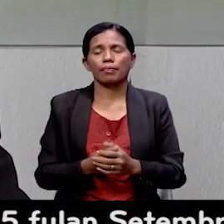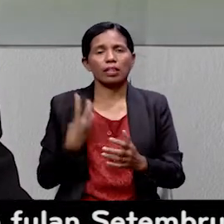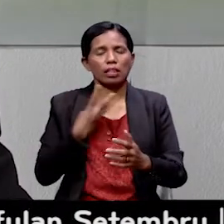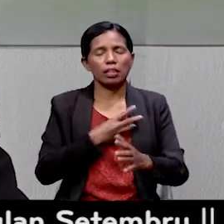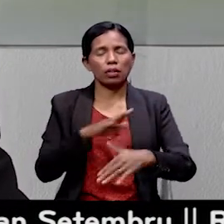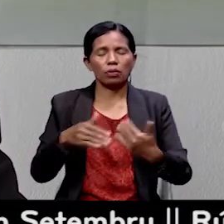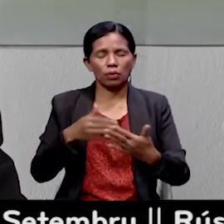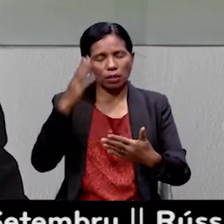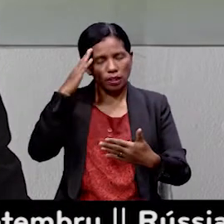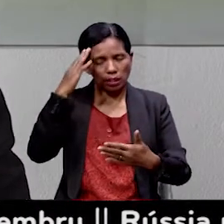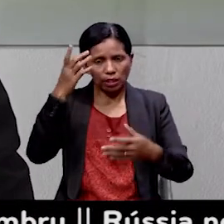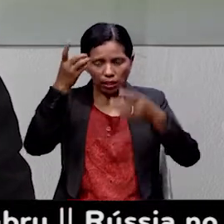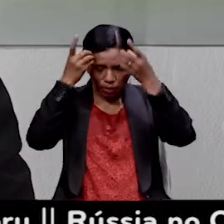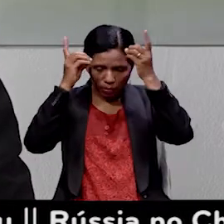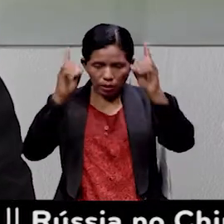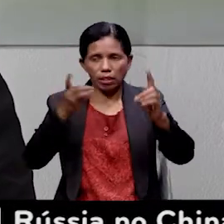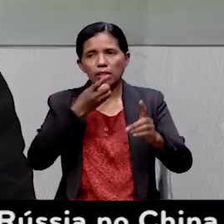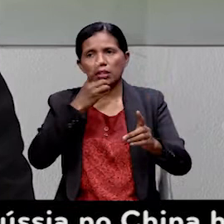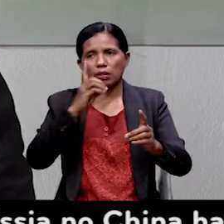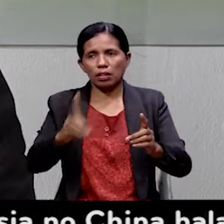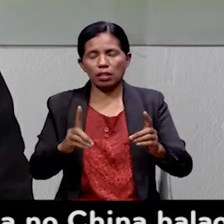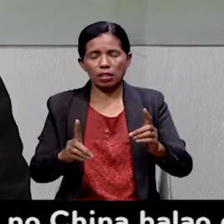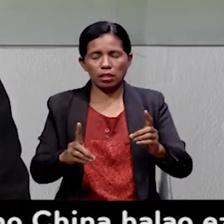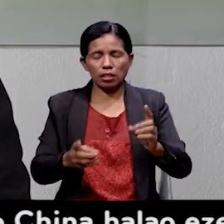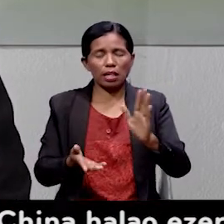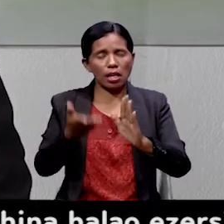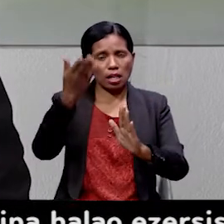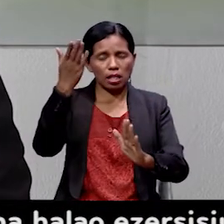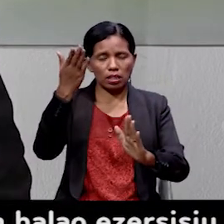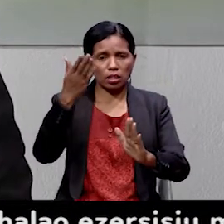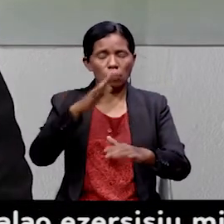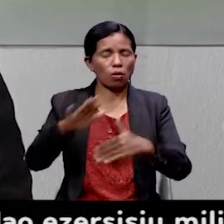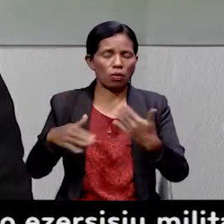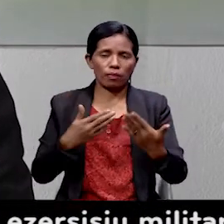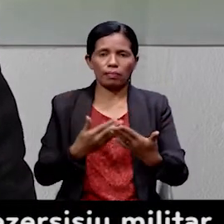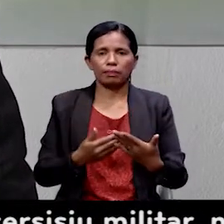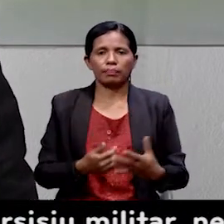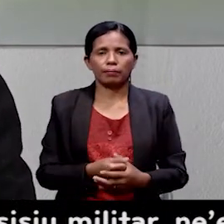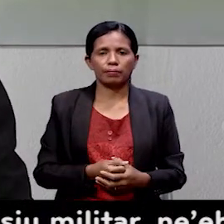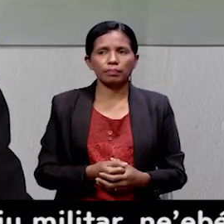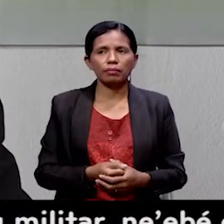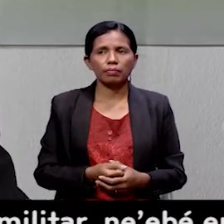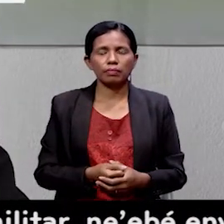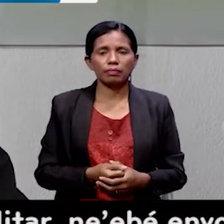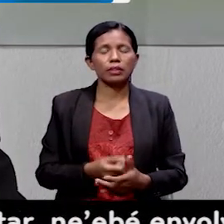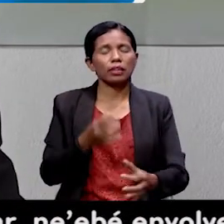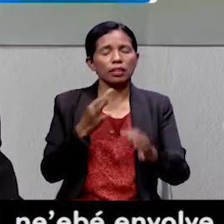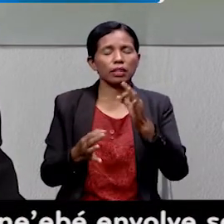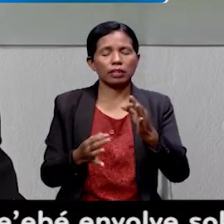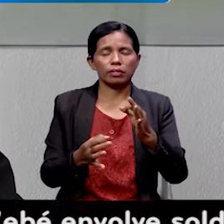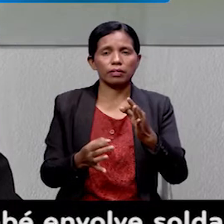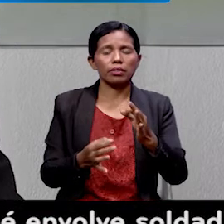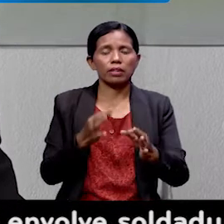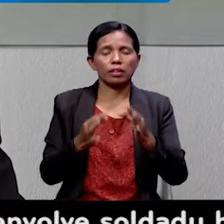né, asliu, em nome do povo, em nome da Constituição. Né, bem, quando o tribunal é inconstitucional,